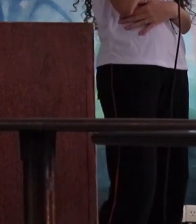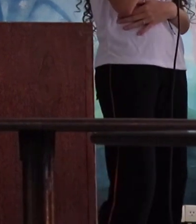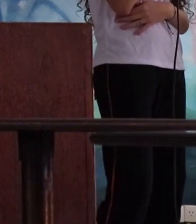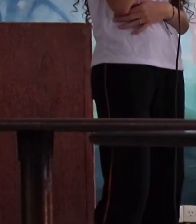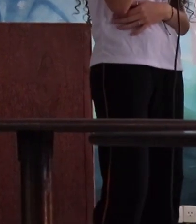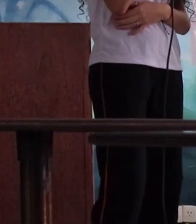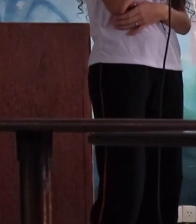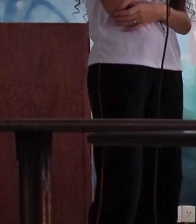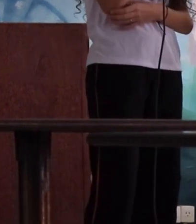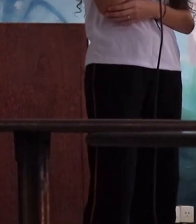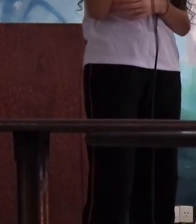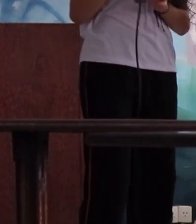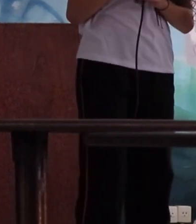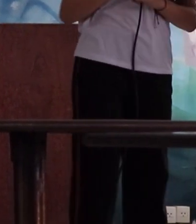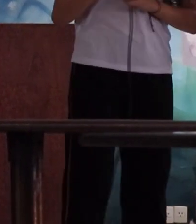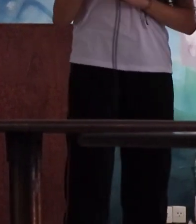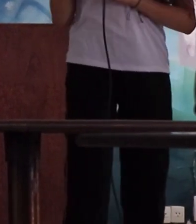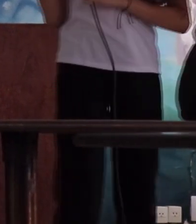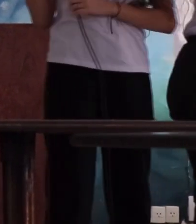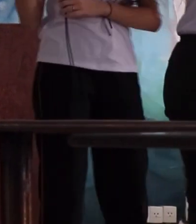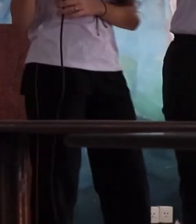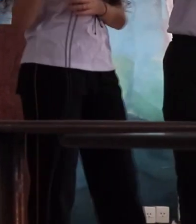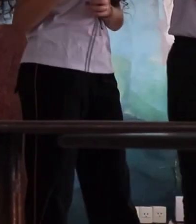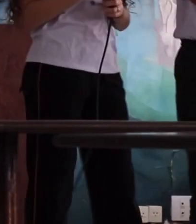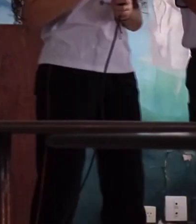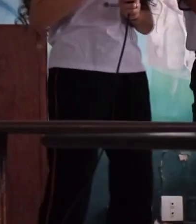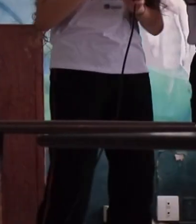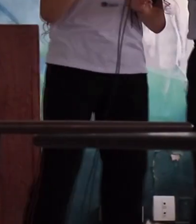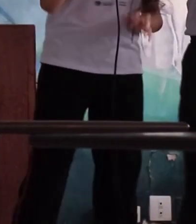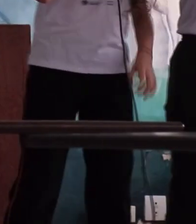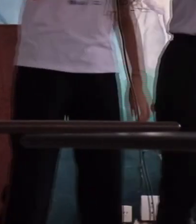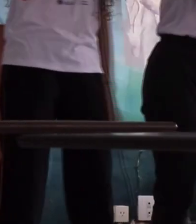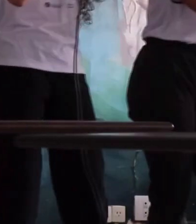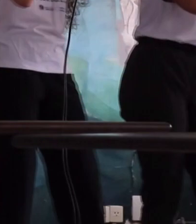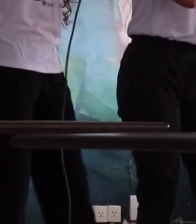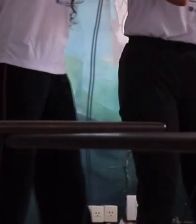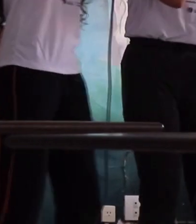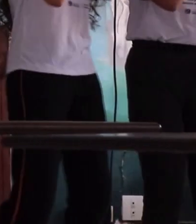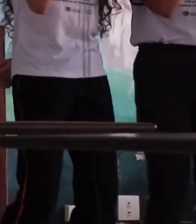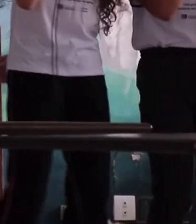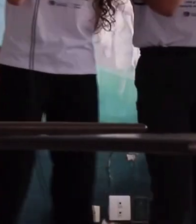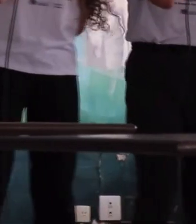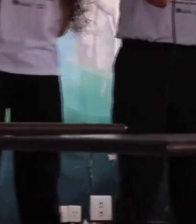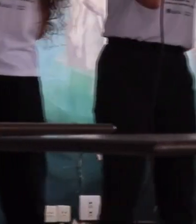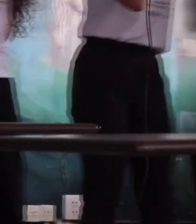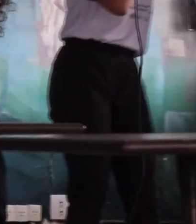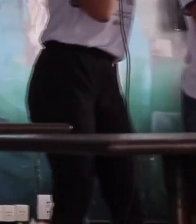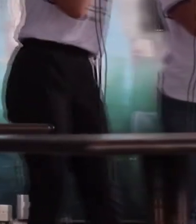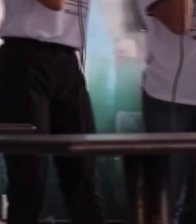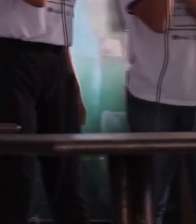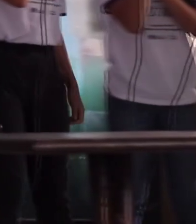vida longe de mim eu dei meu coração a um belo rapaz